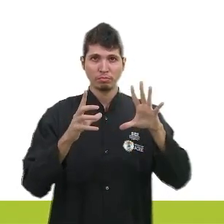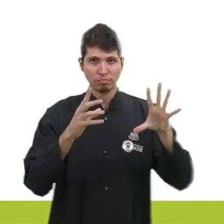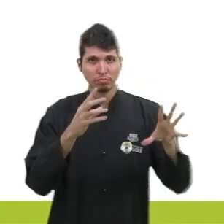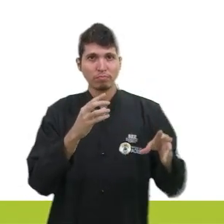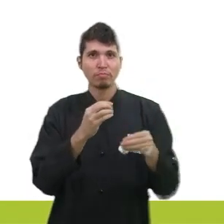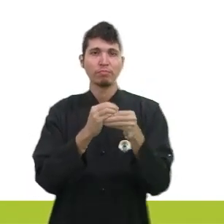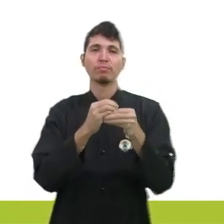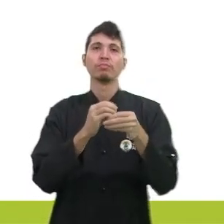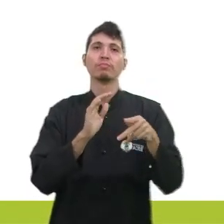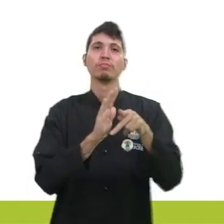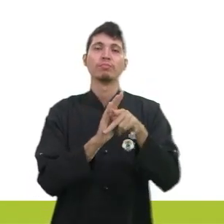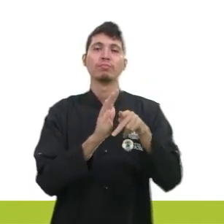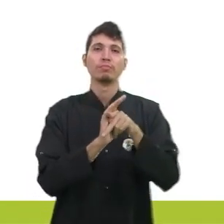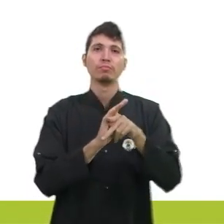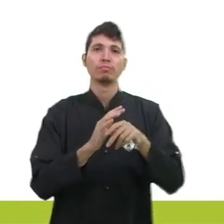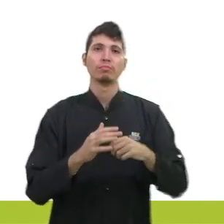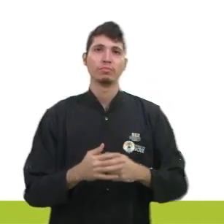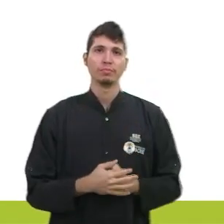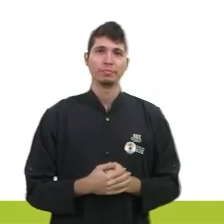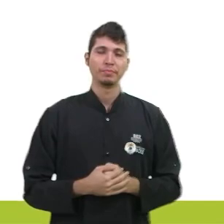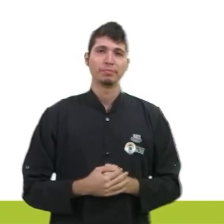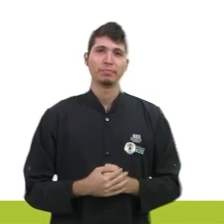complementares e vamos dizer isso.